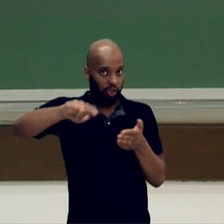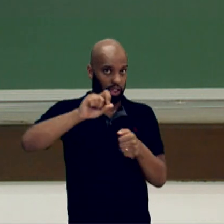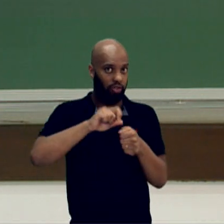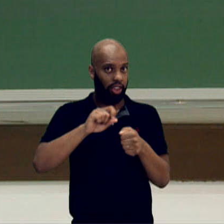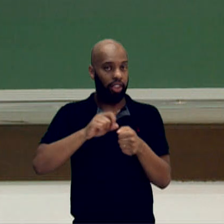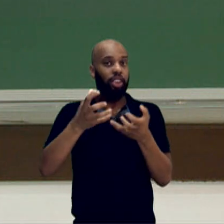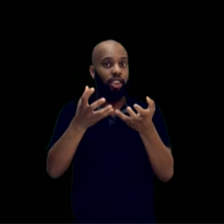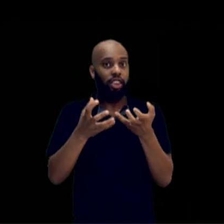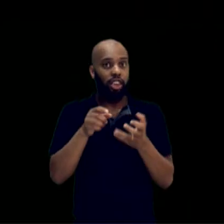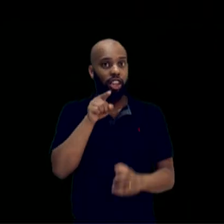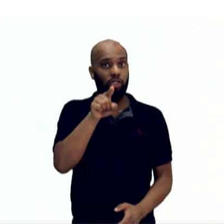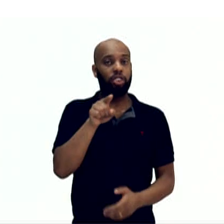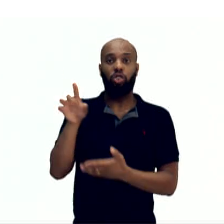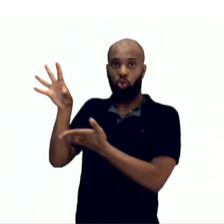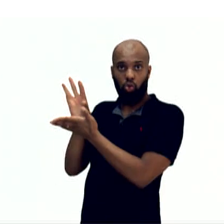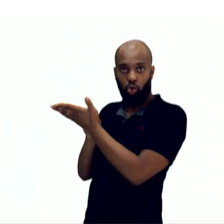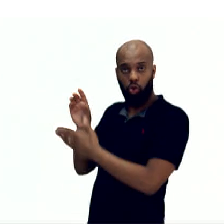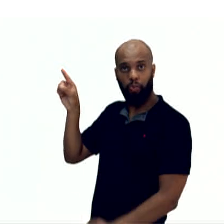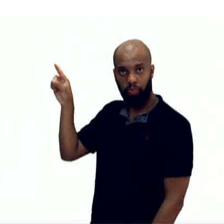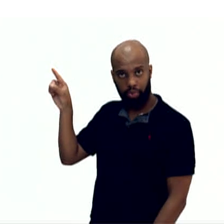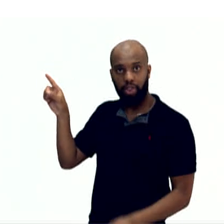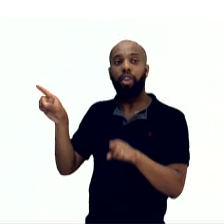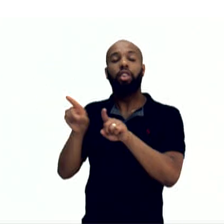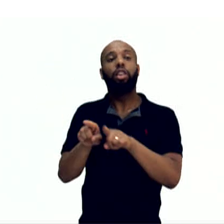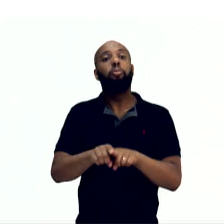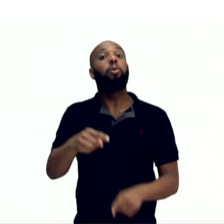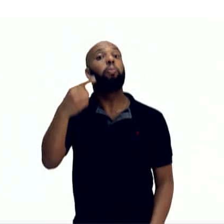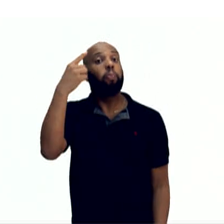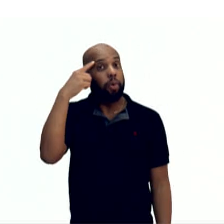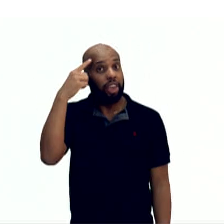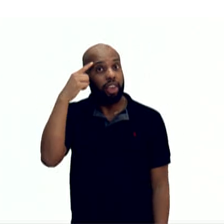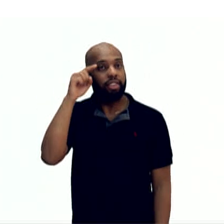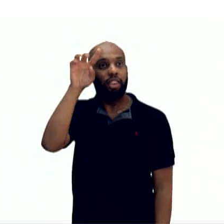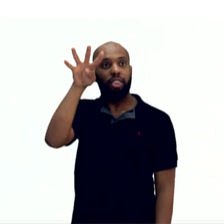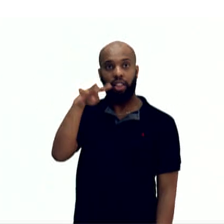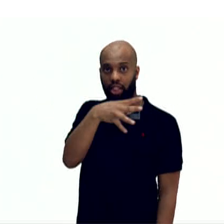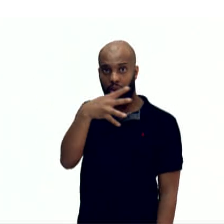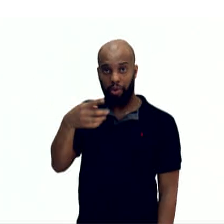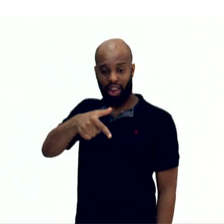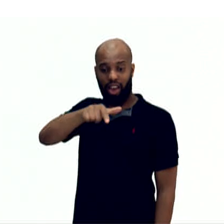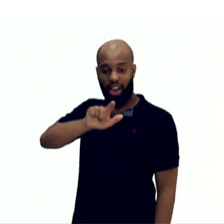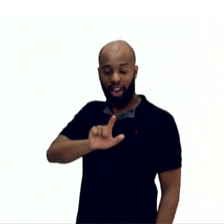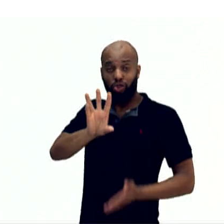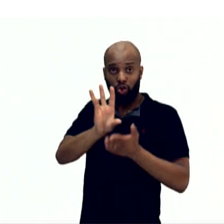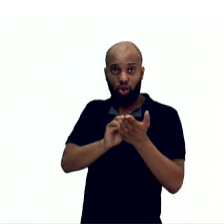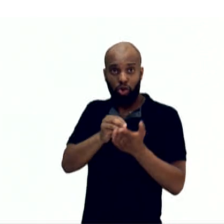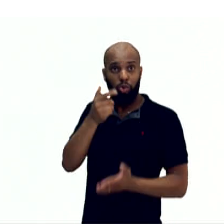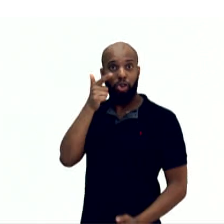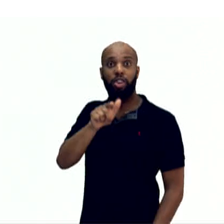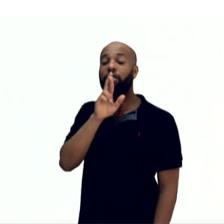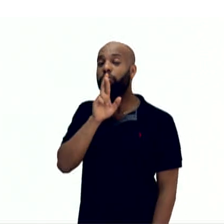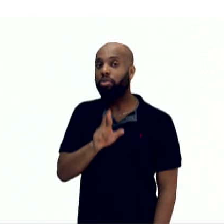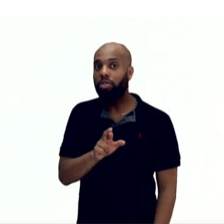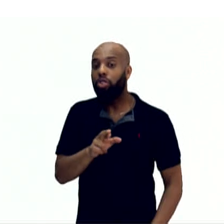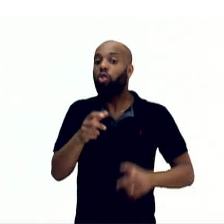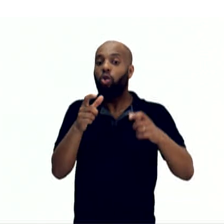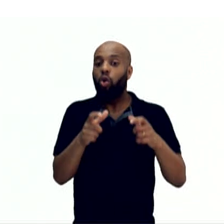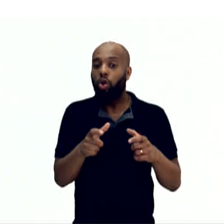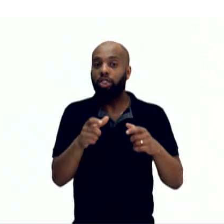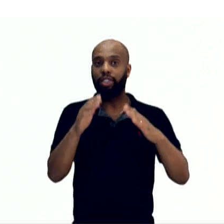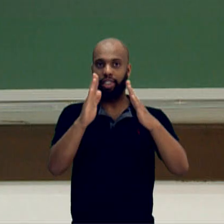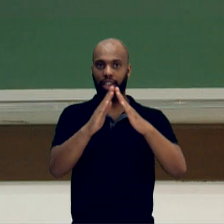metade, ok? Muito bem, aqui estão as divisões, né? Que dá para a gente também usar o